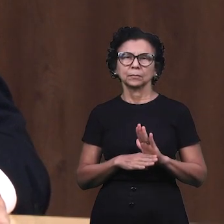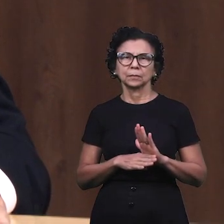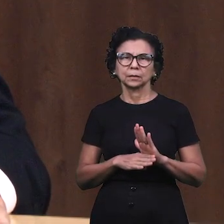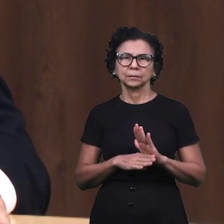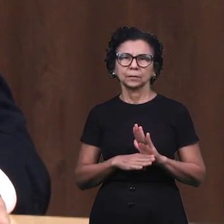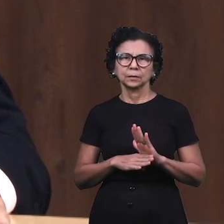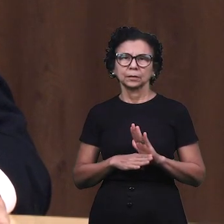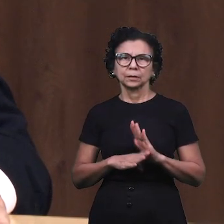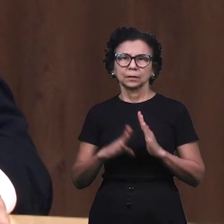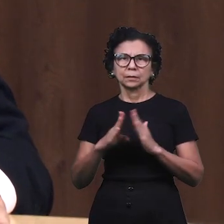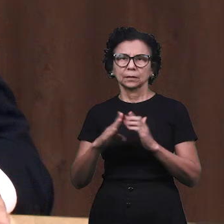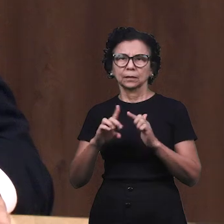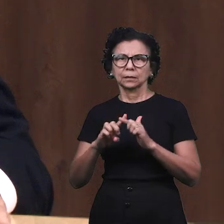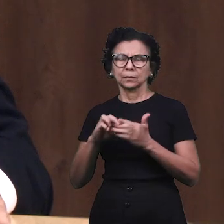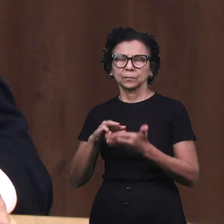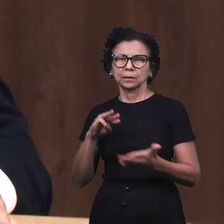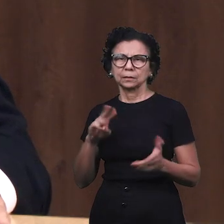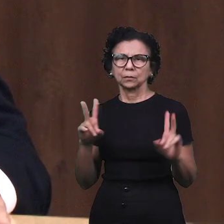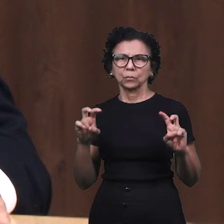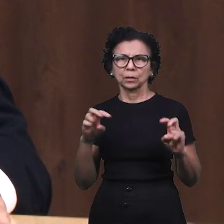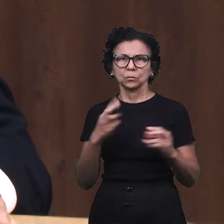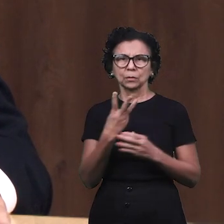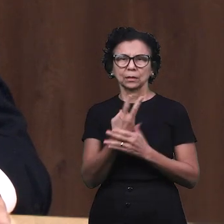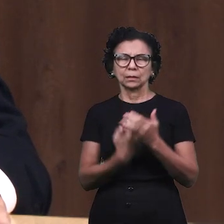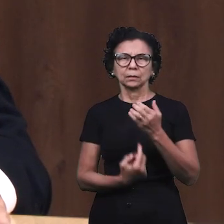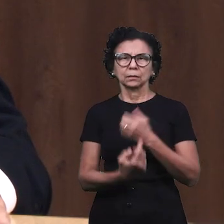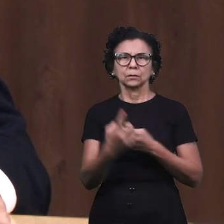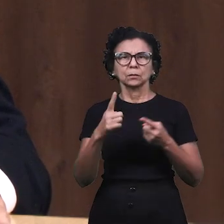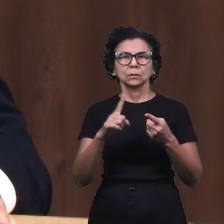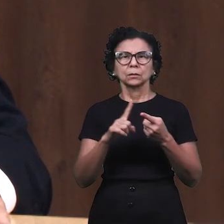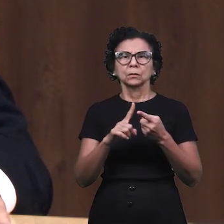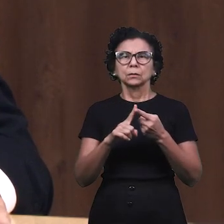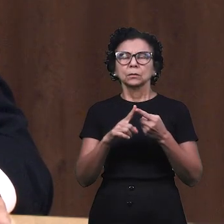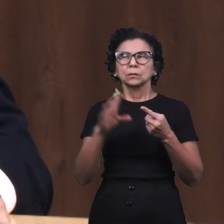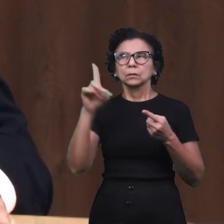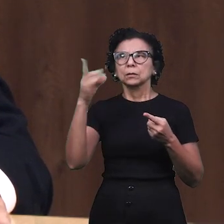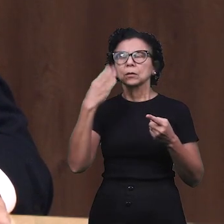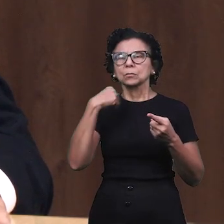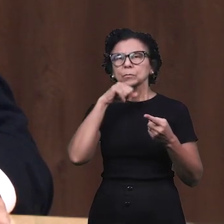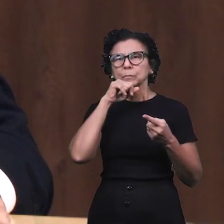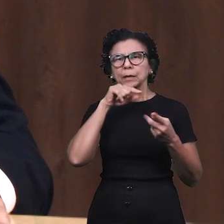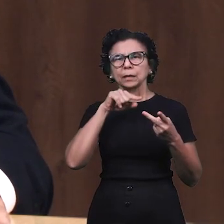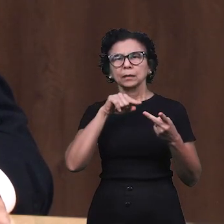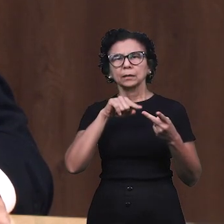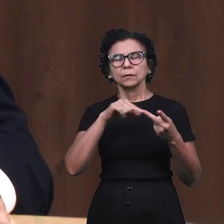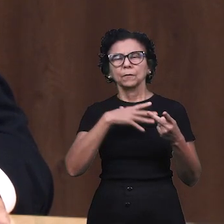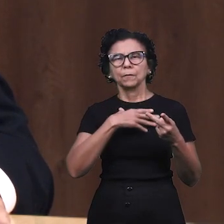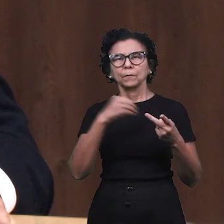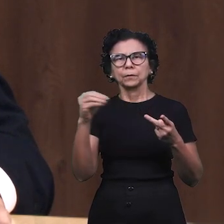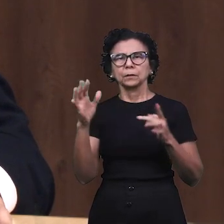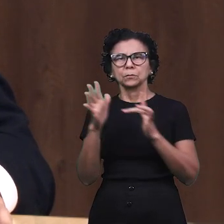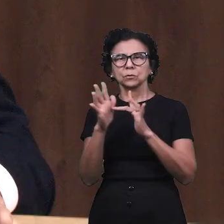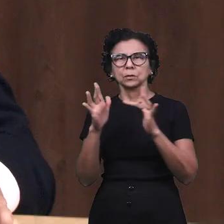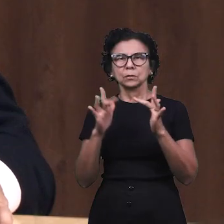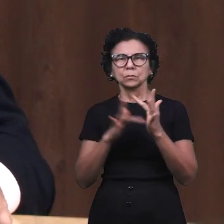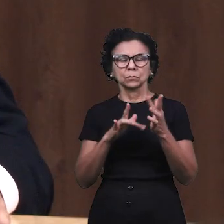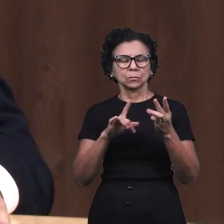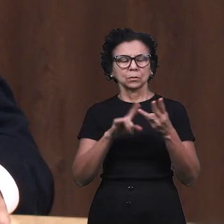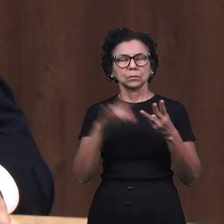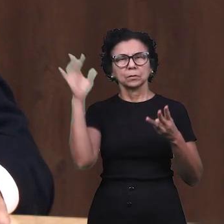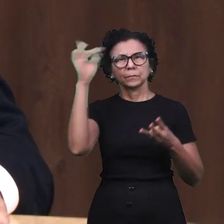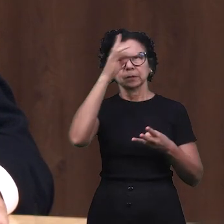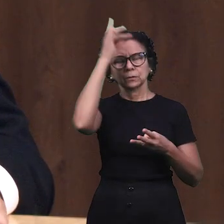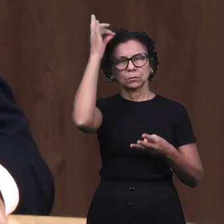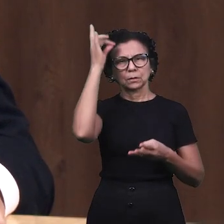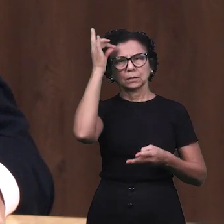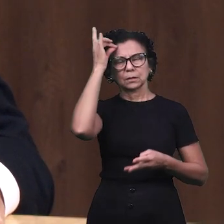Maranata acerca da Trindade, Pai, Filho e do Espírito Santo. E conosco aqui,